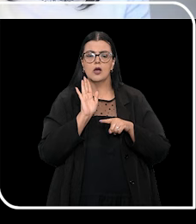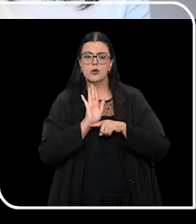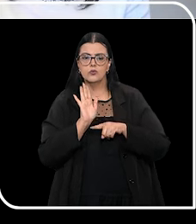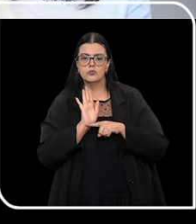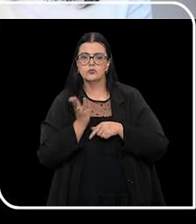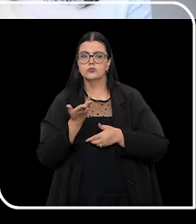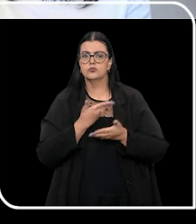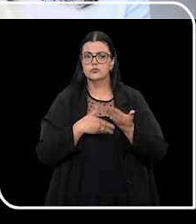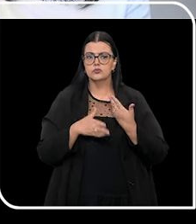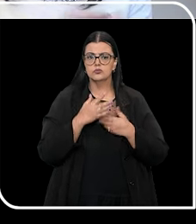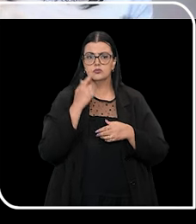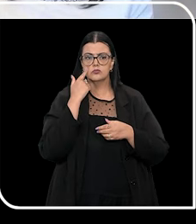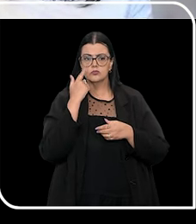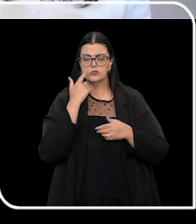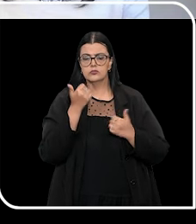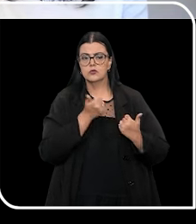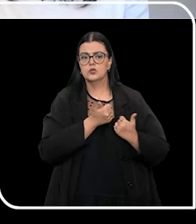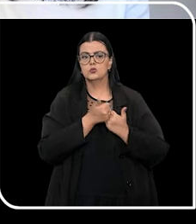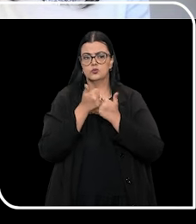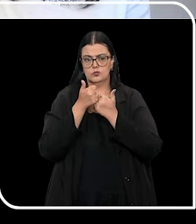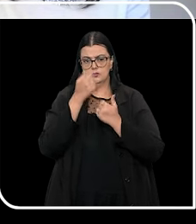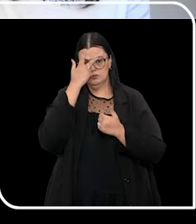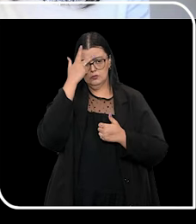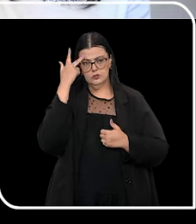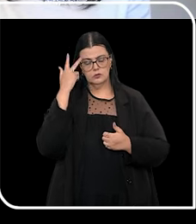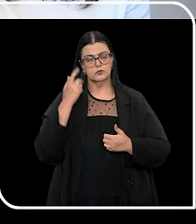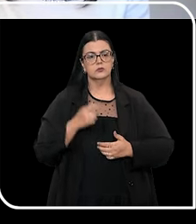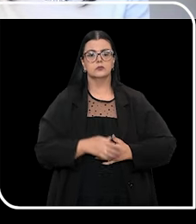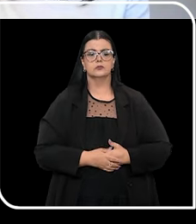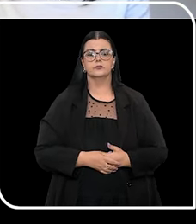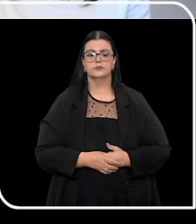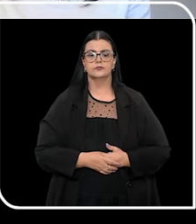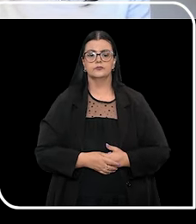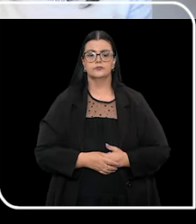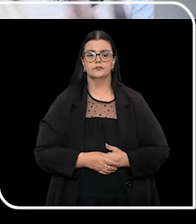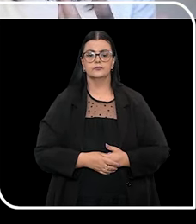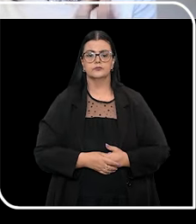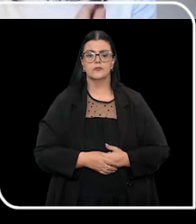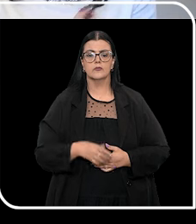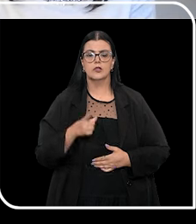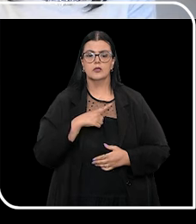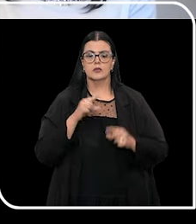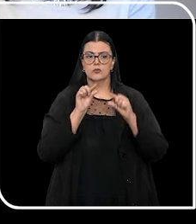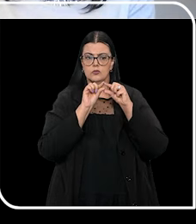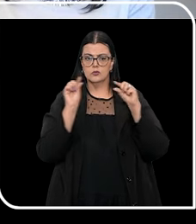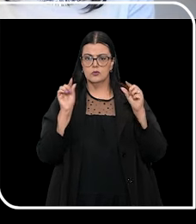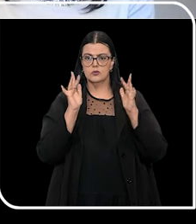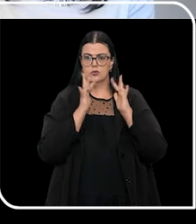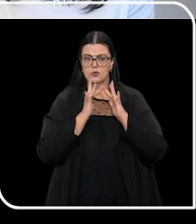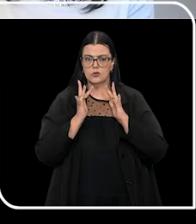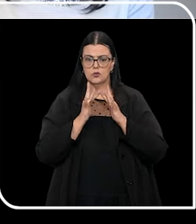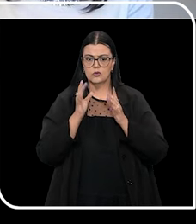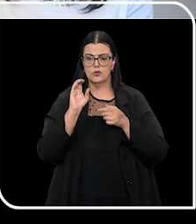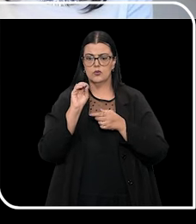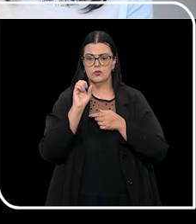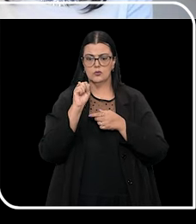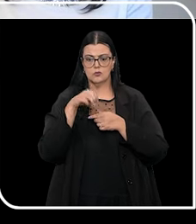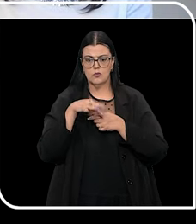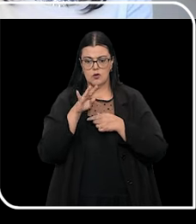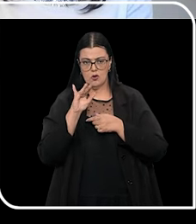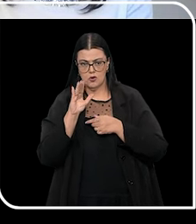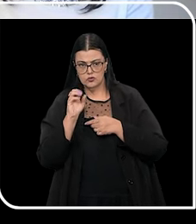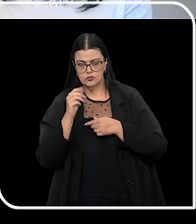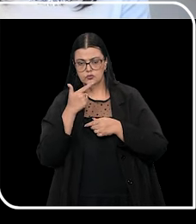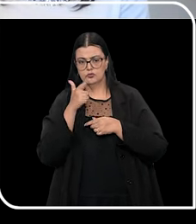auxiliar O que que a gente pode dar de suporte para essa pessoa tem um um termo que se chama de contá osmótico